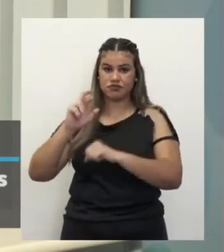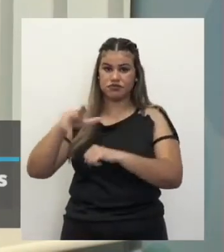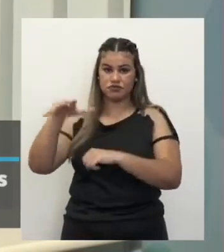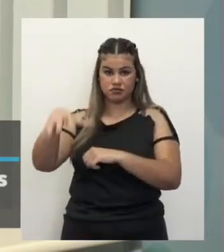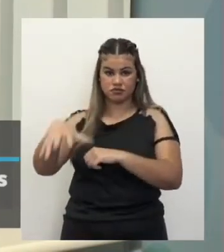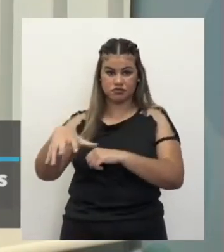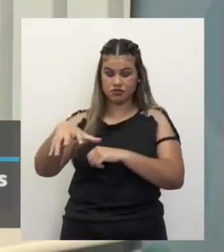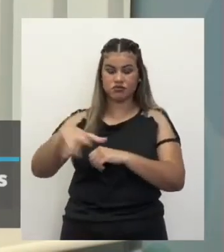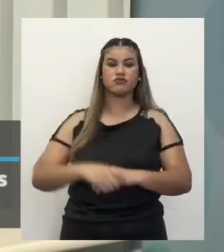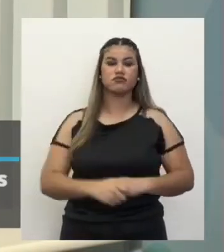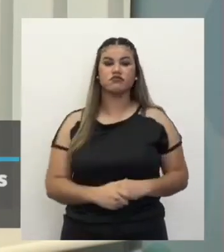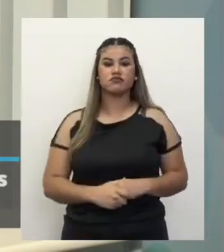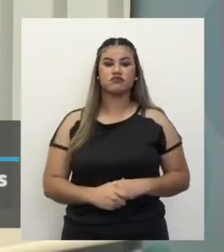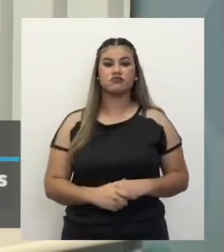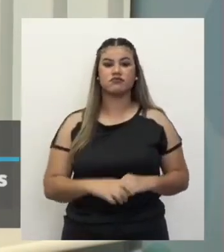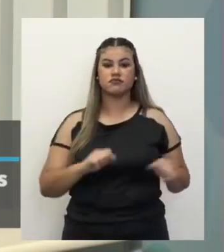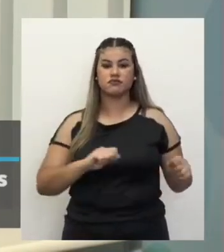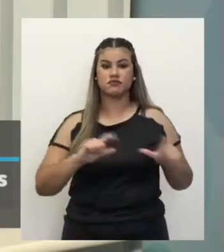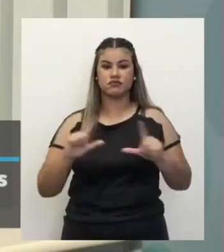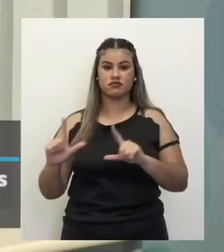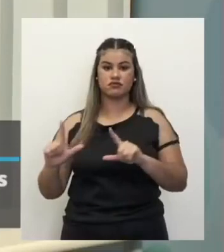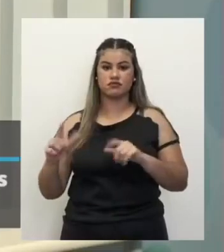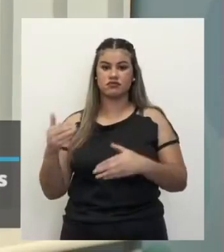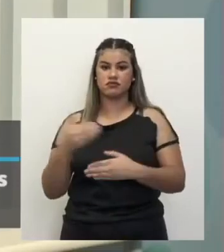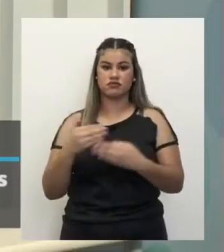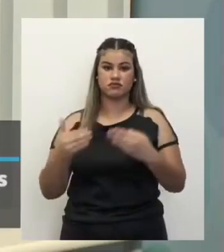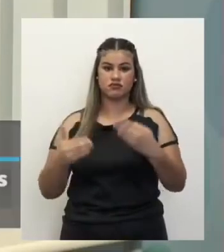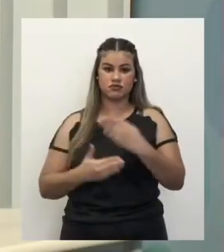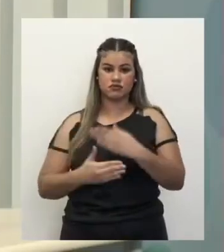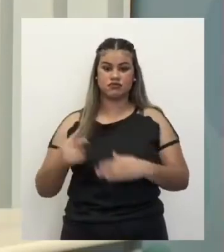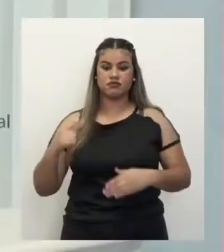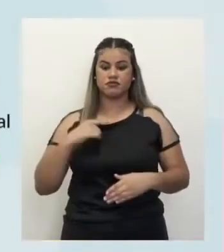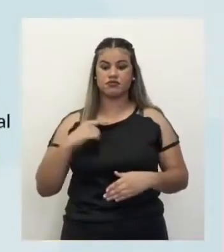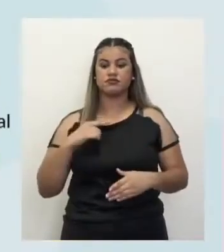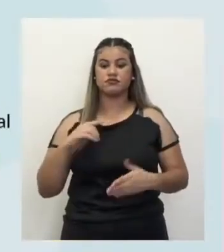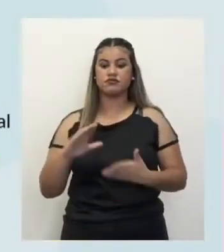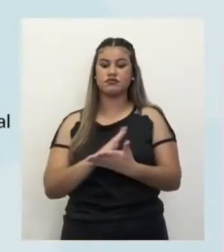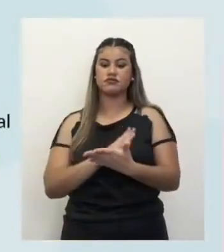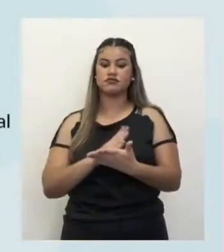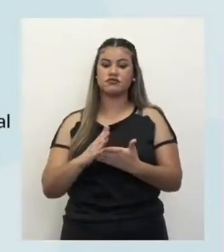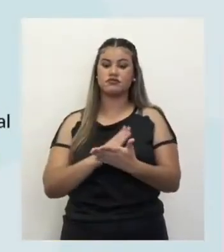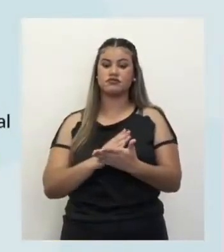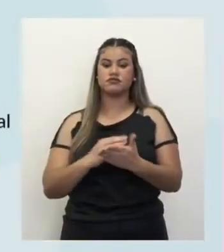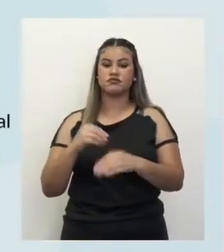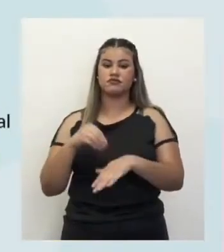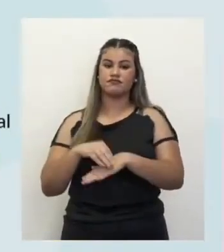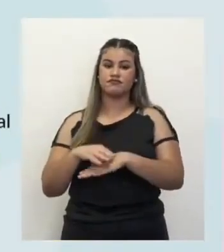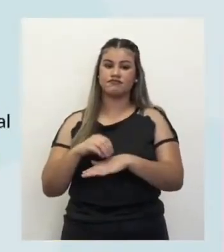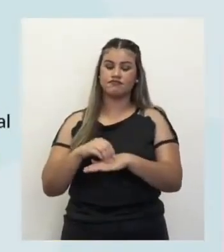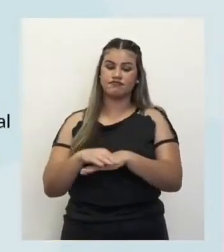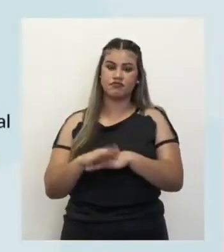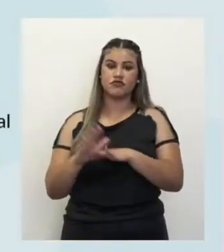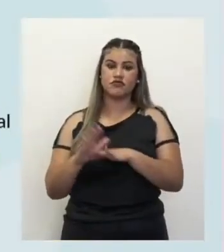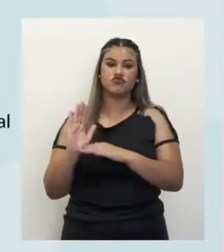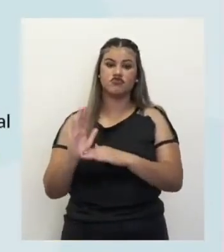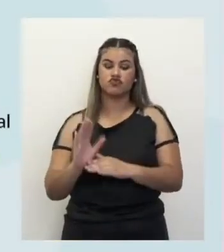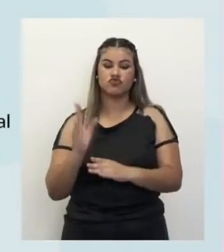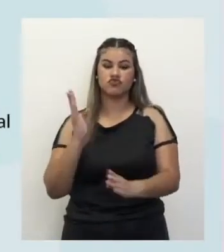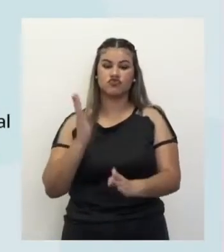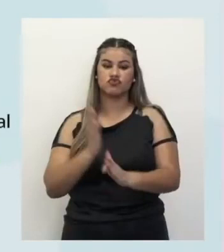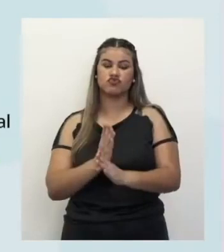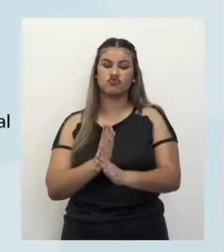a gente colocou aí na tela para vocês algumas referências do que vocês podem encontrar nos